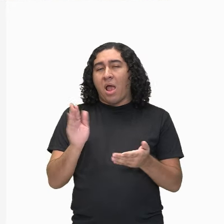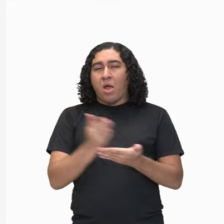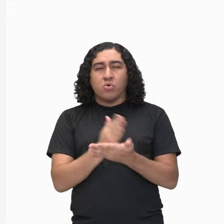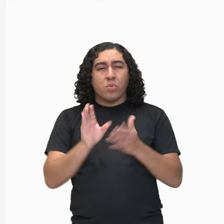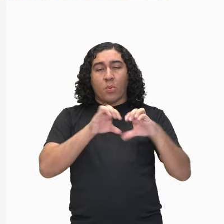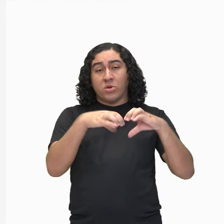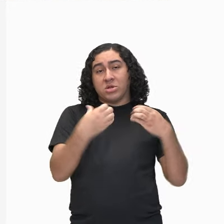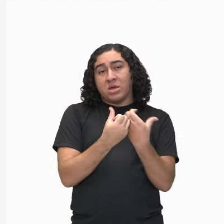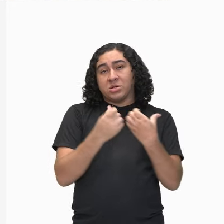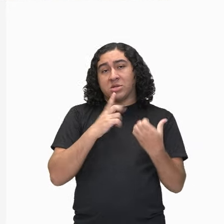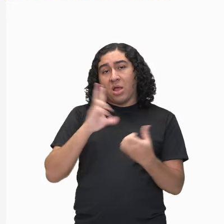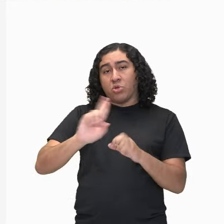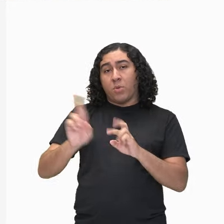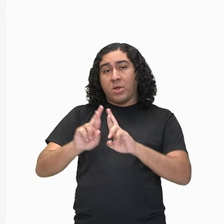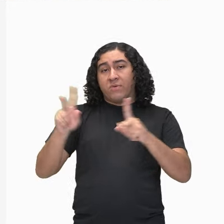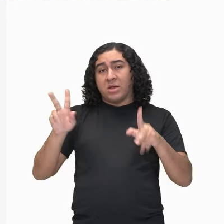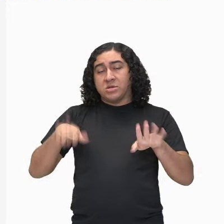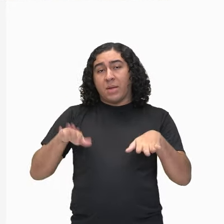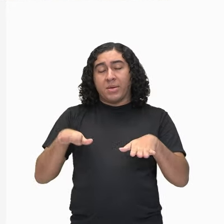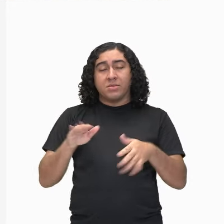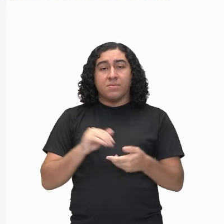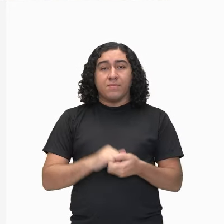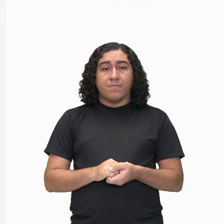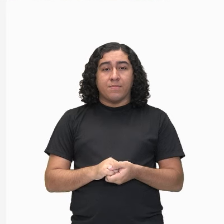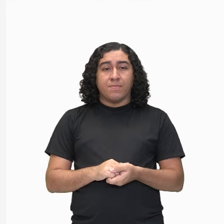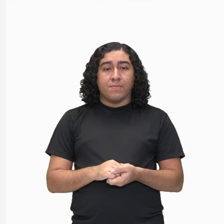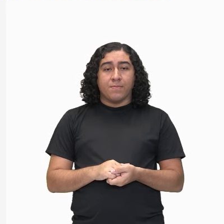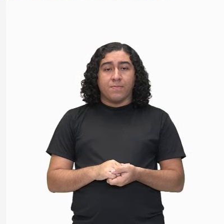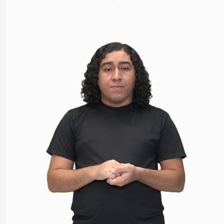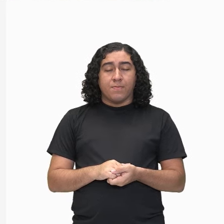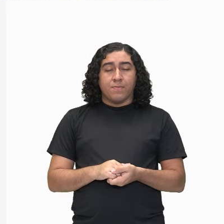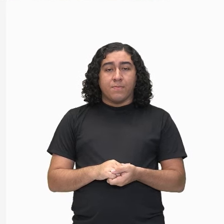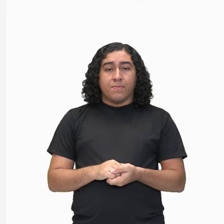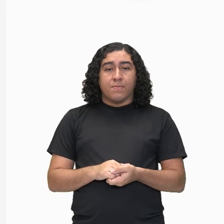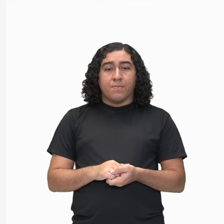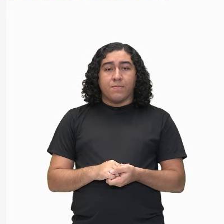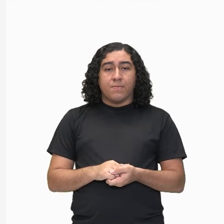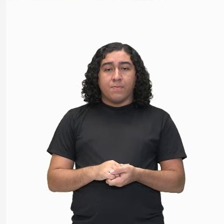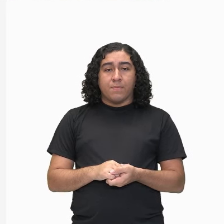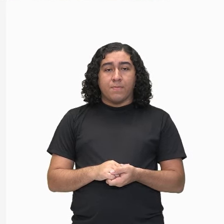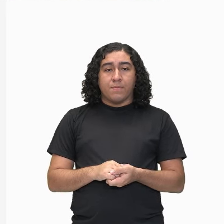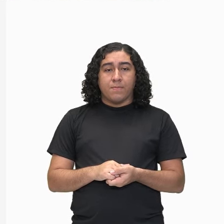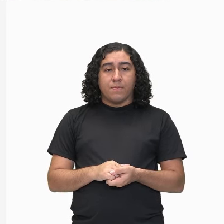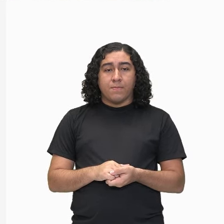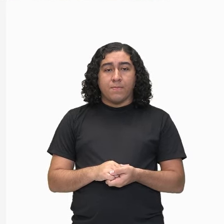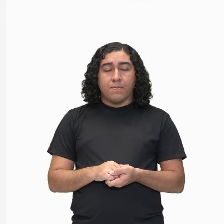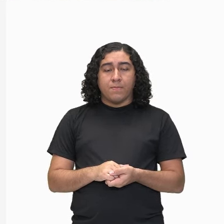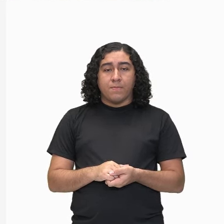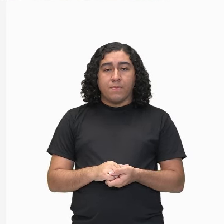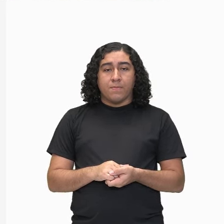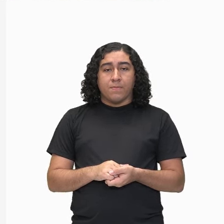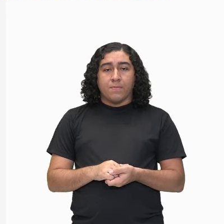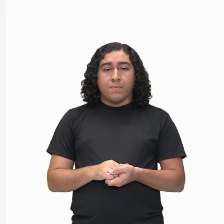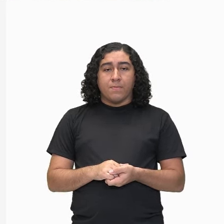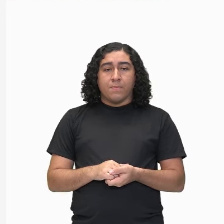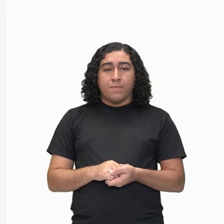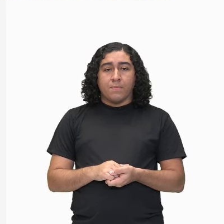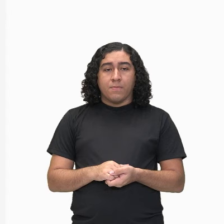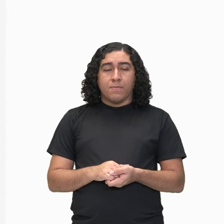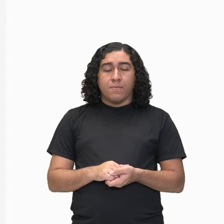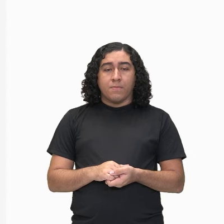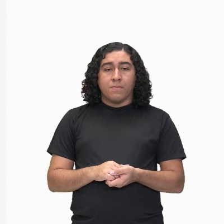mais diferenciado. Isso vai depender de cada comunidade, como dar o nome a esse bichinho aí. Então, vamos conhecendo aí